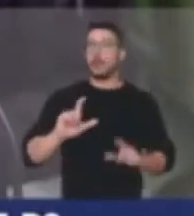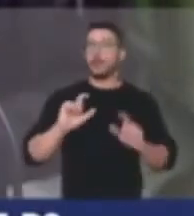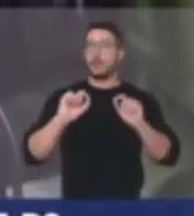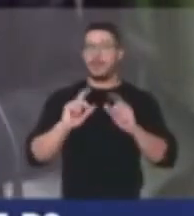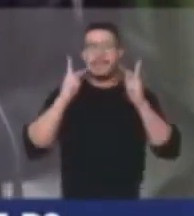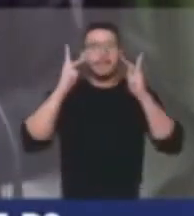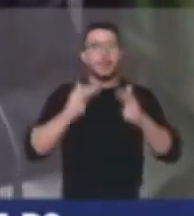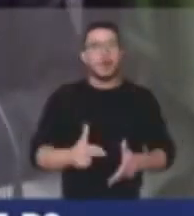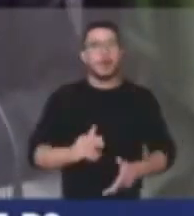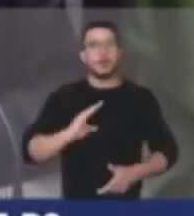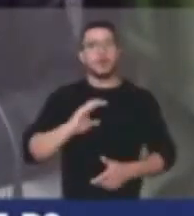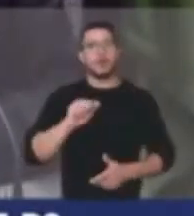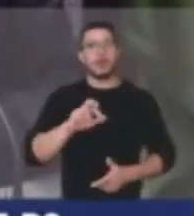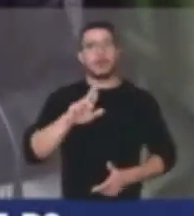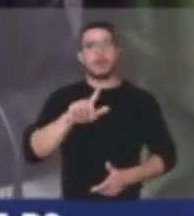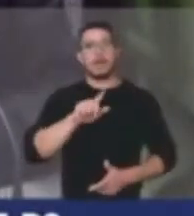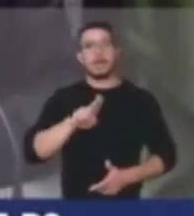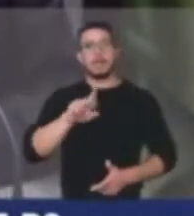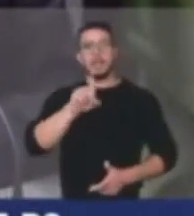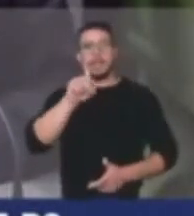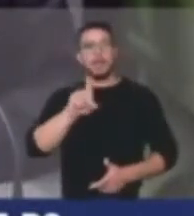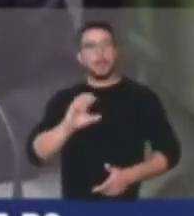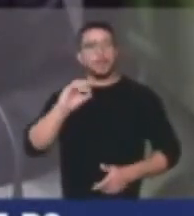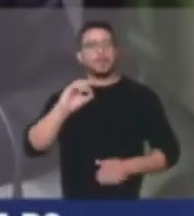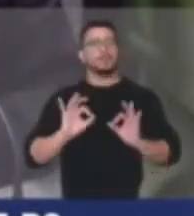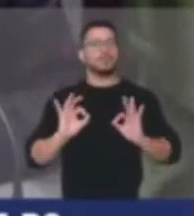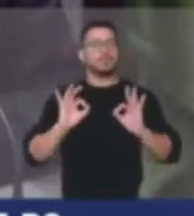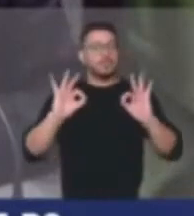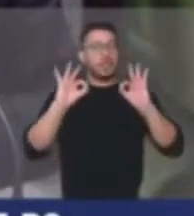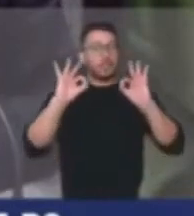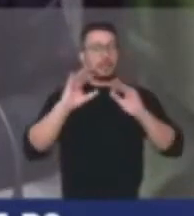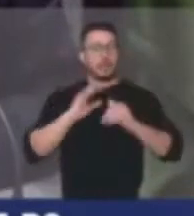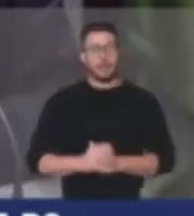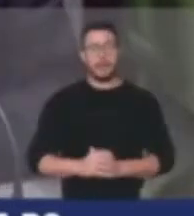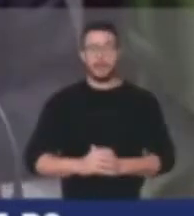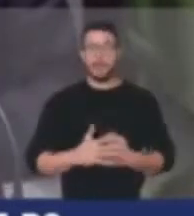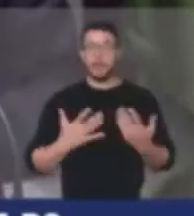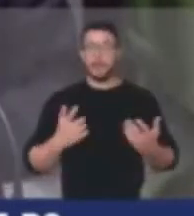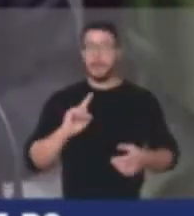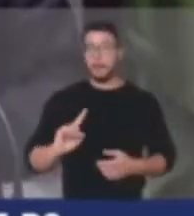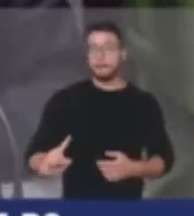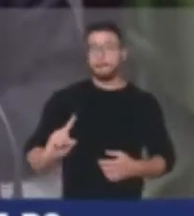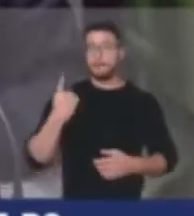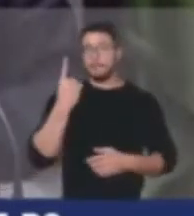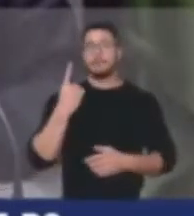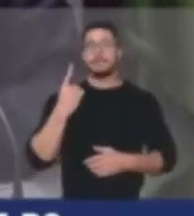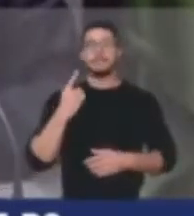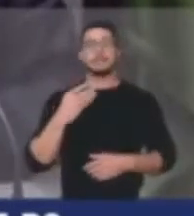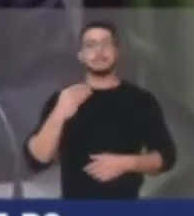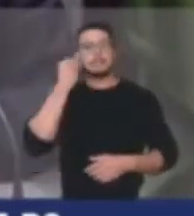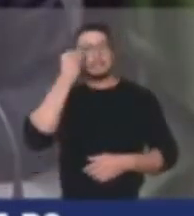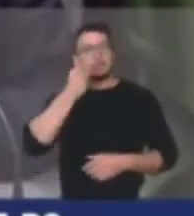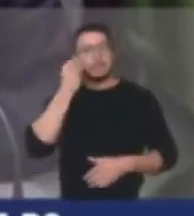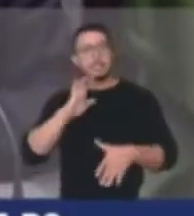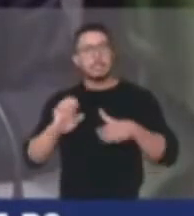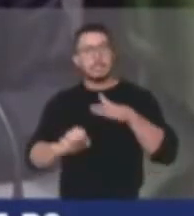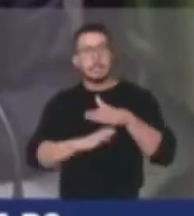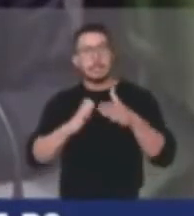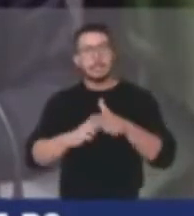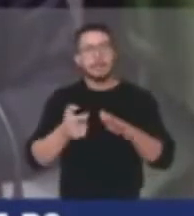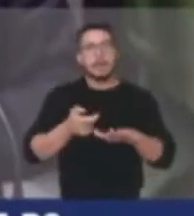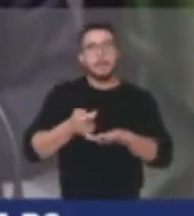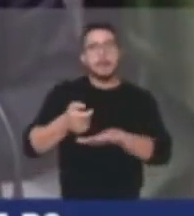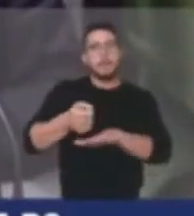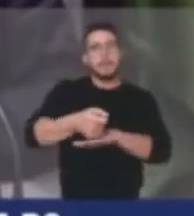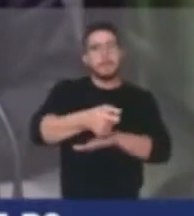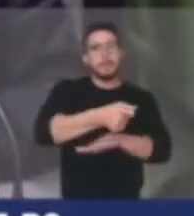Jato, a primeira experiência empresarial de fake news deste país. Na campanha das 10 medidas